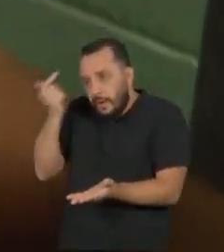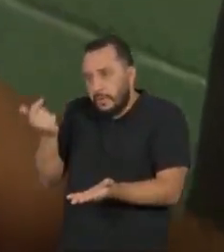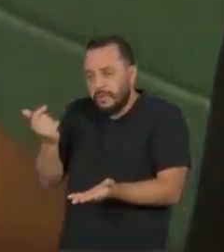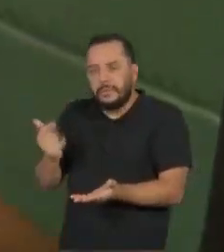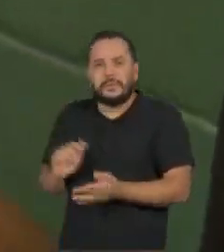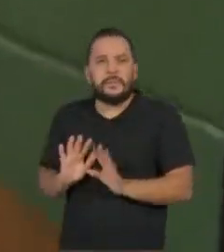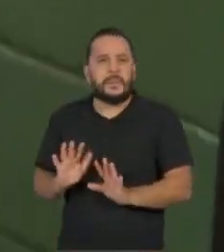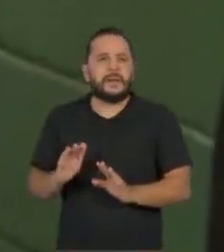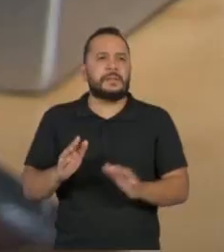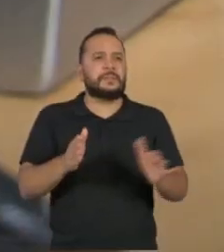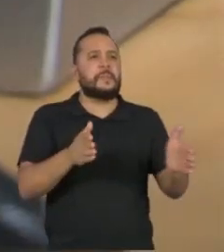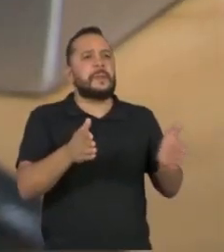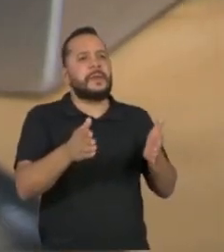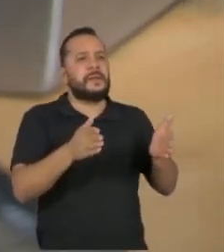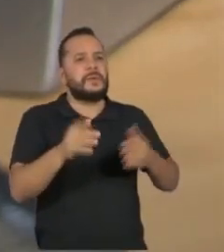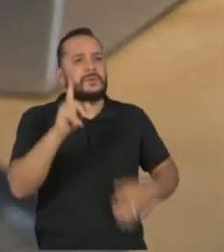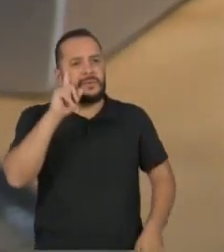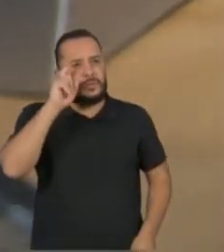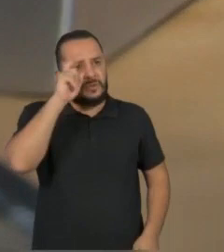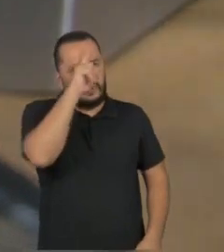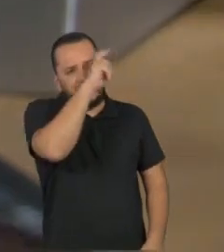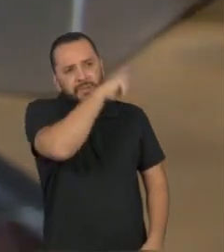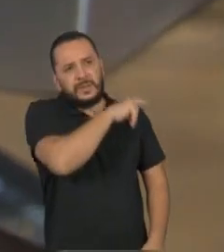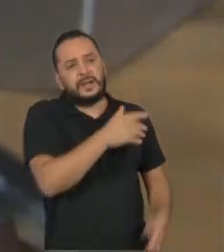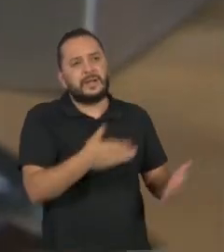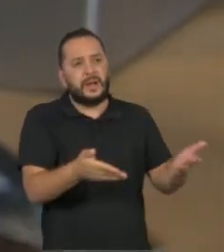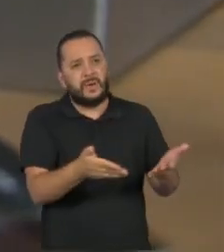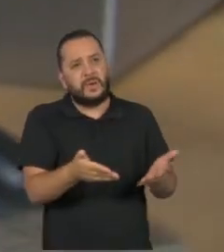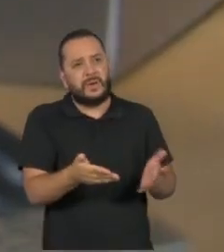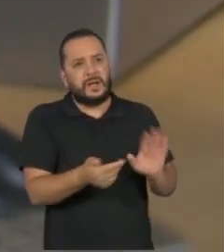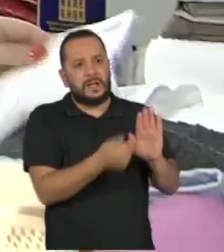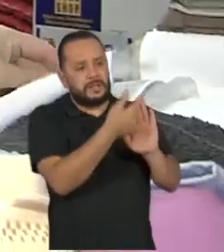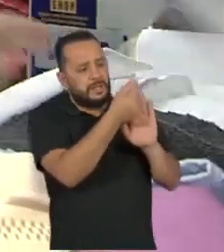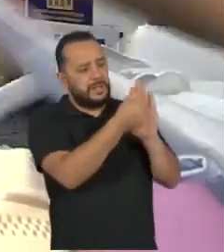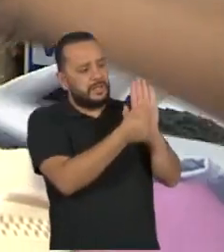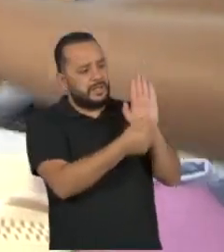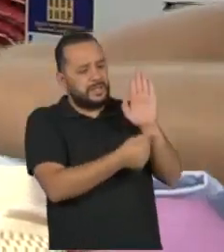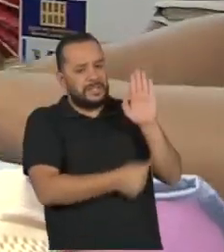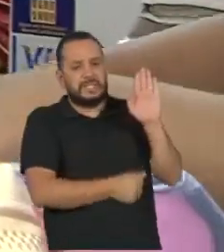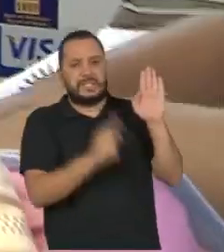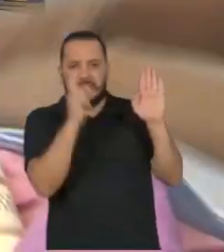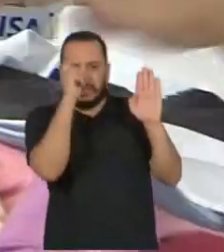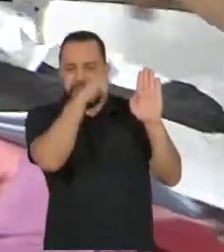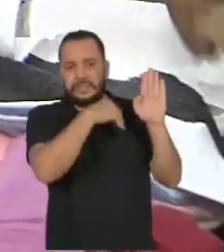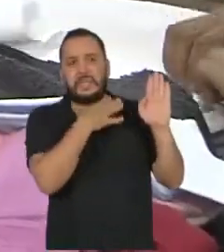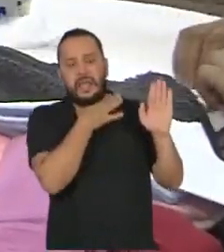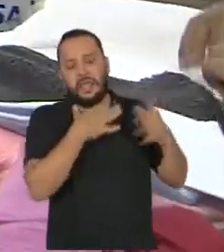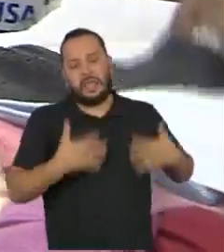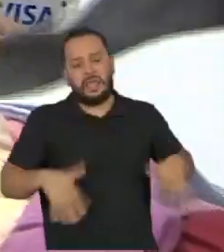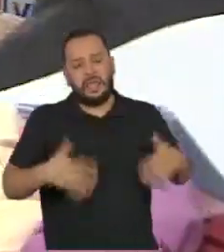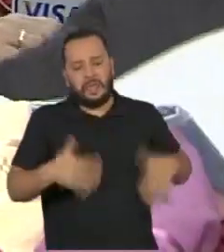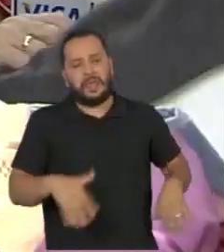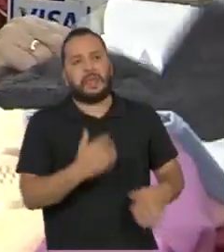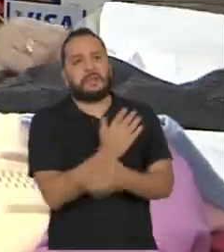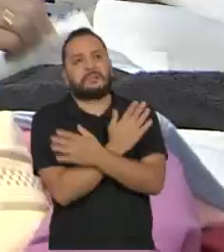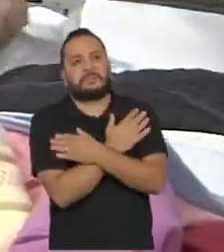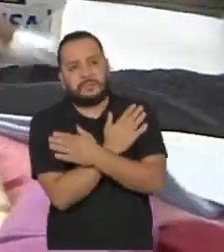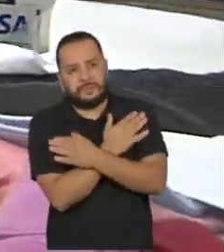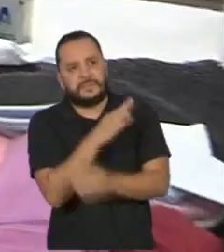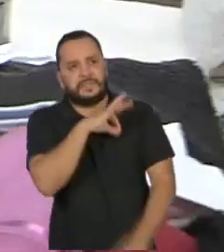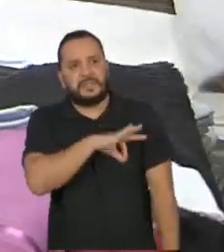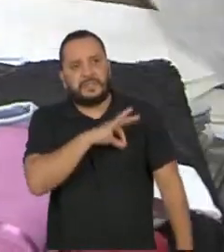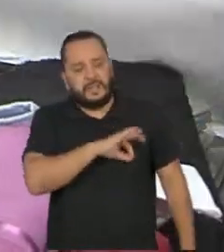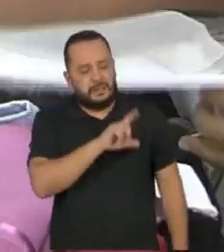como planejar, estando com um orçamento tão difícil, tão apertado, desemprego, salários